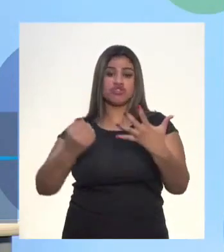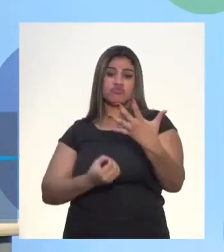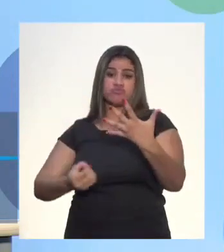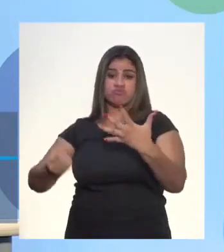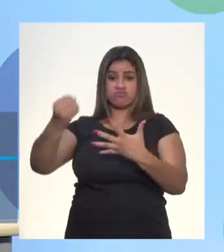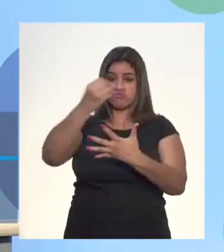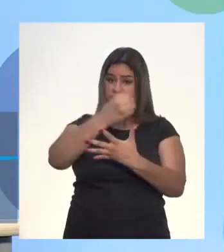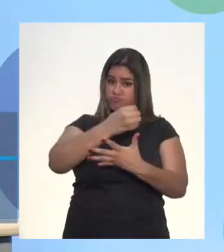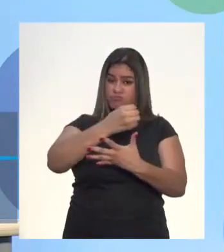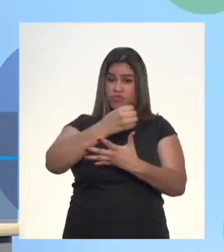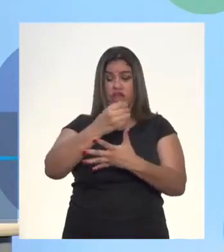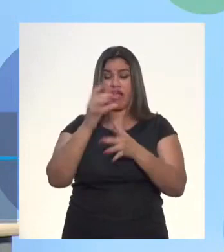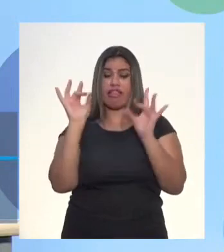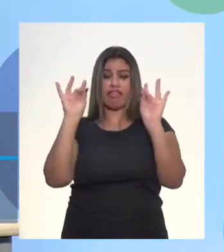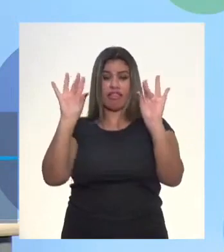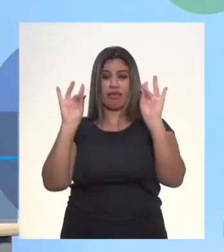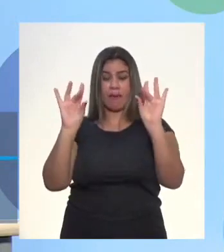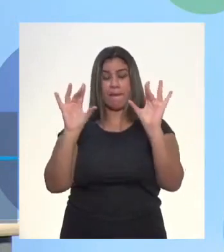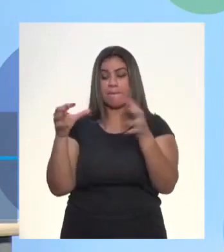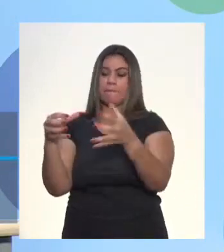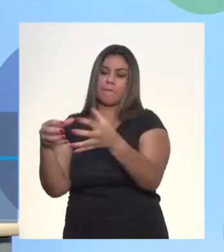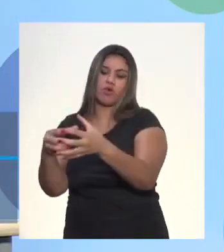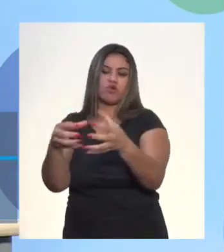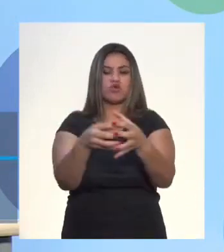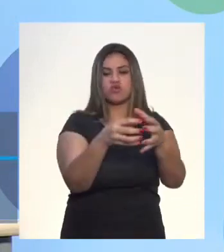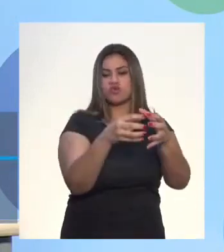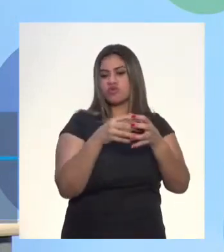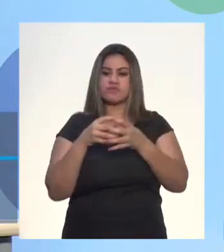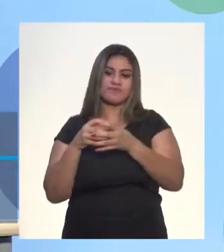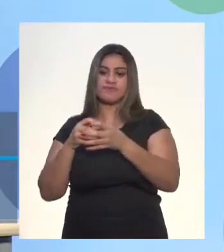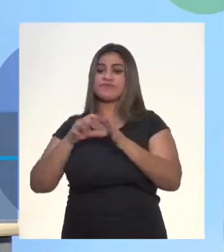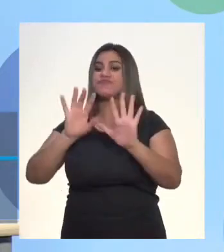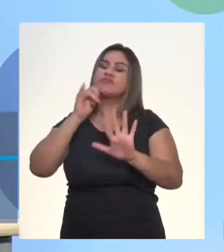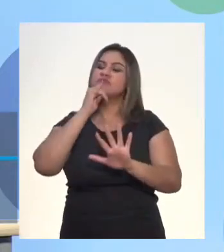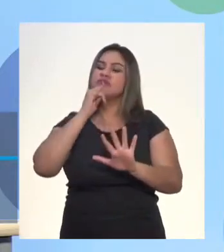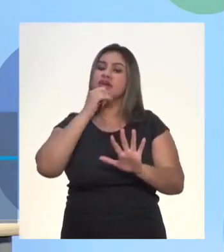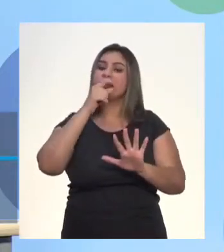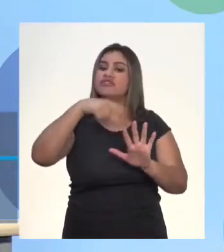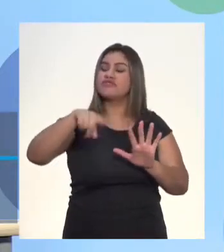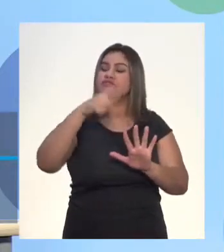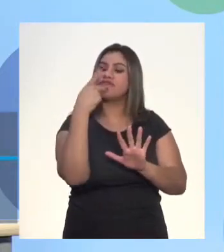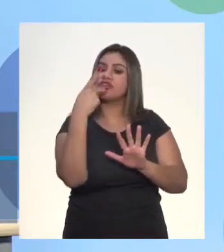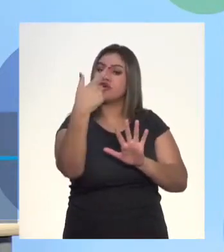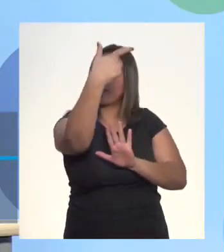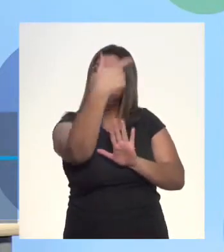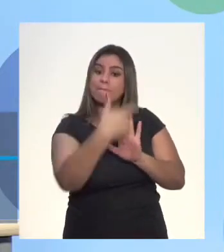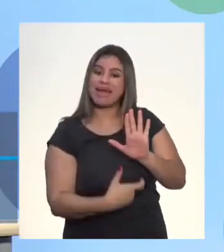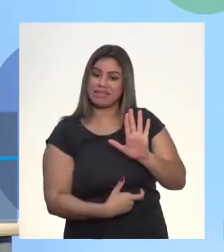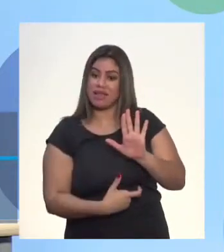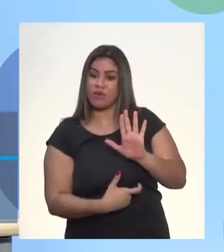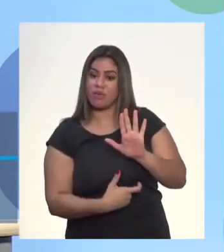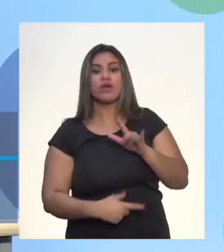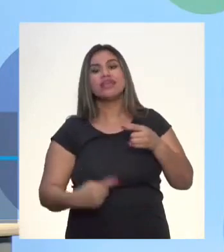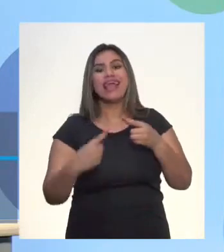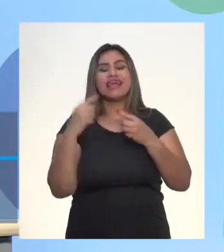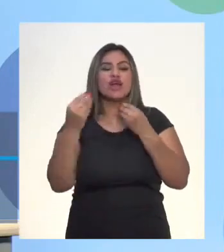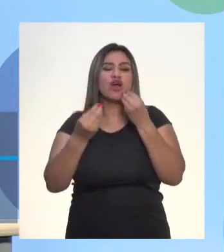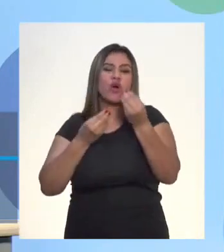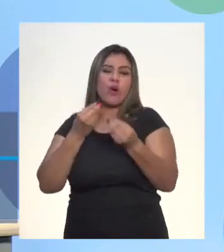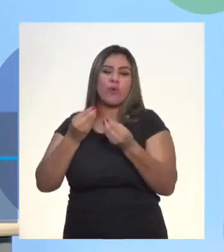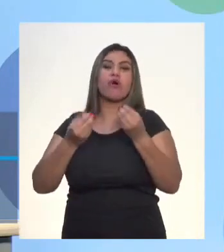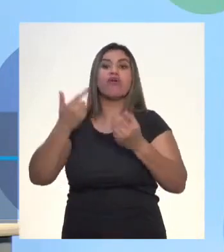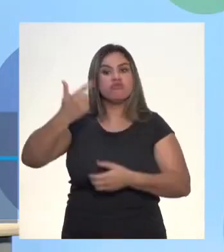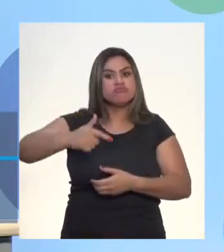um determinado grupo em relação a outro. Vejam, nós estamos falando de padrões, e esses padrões eles são tipos de